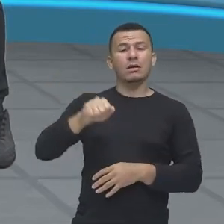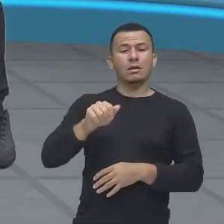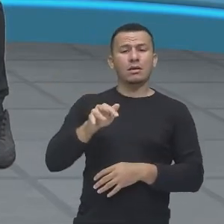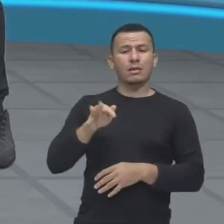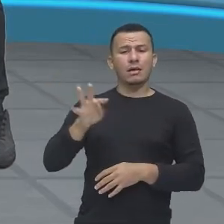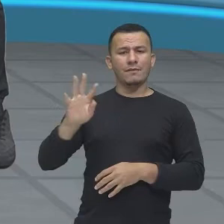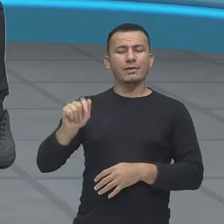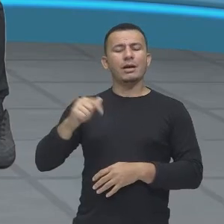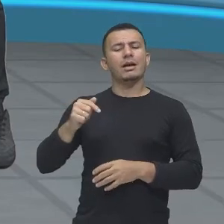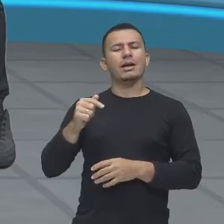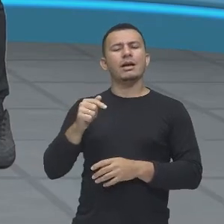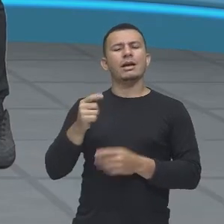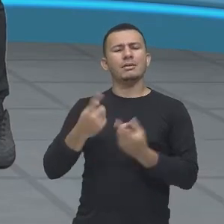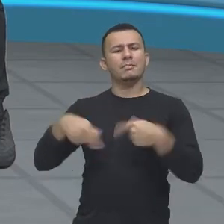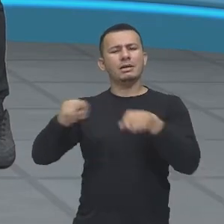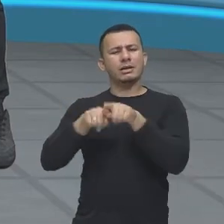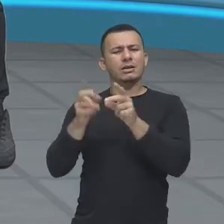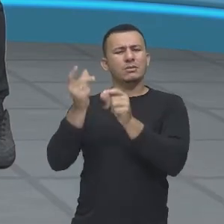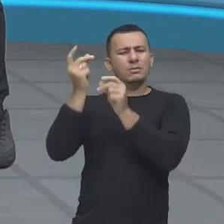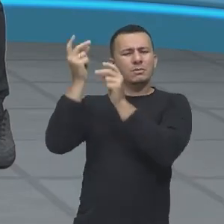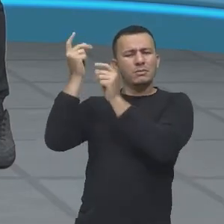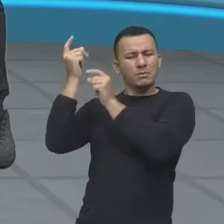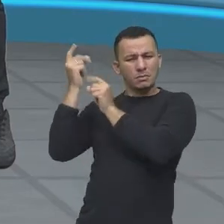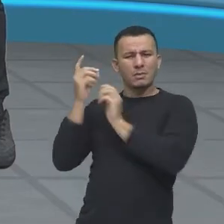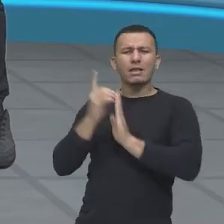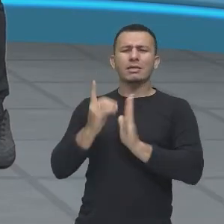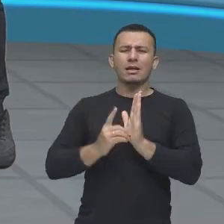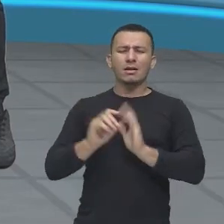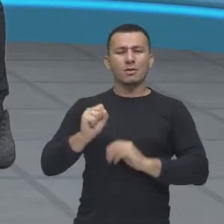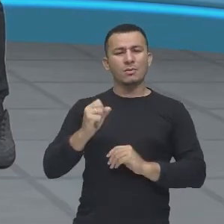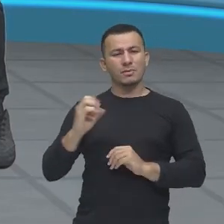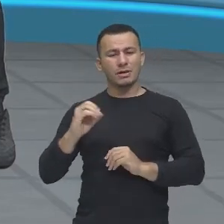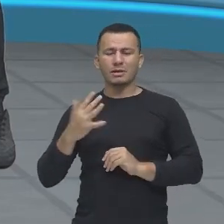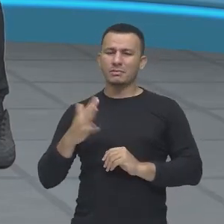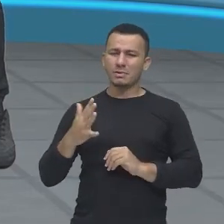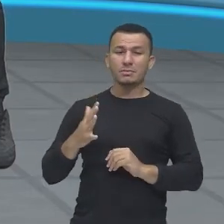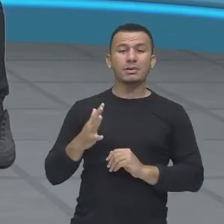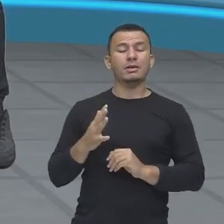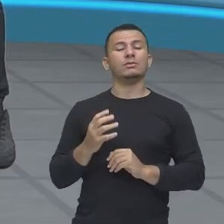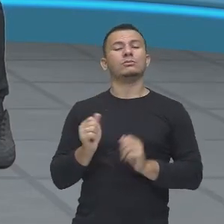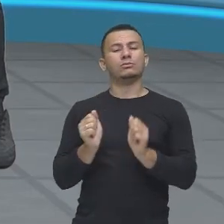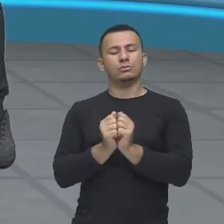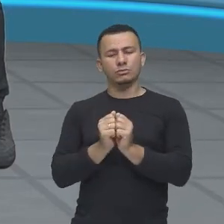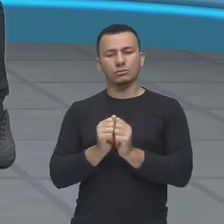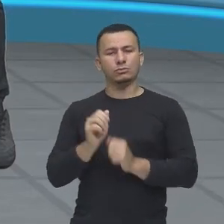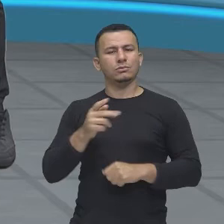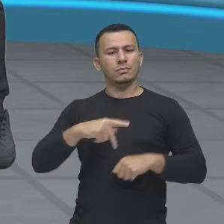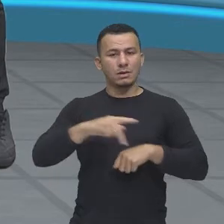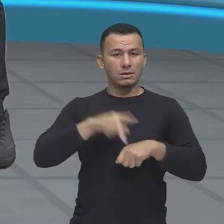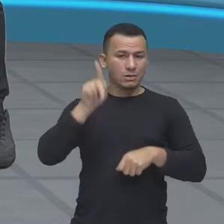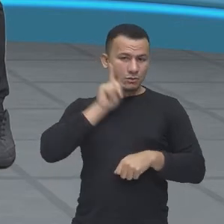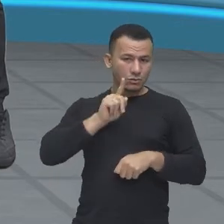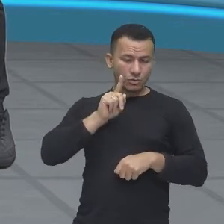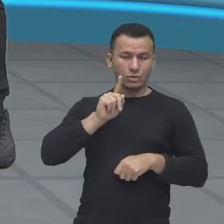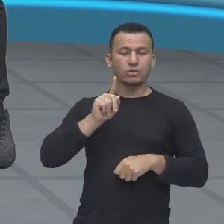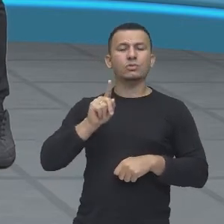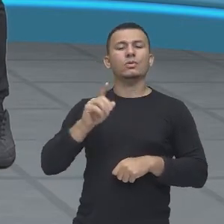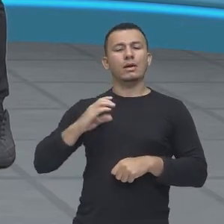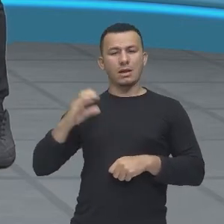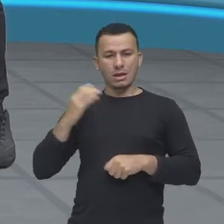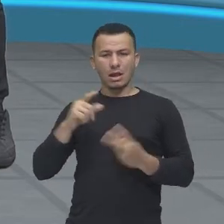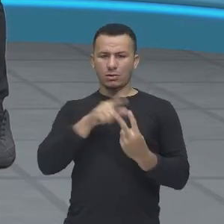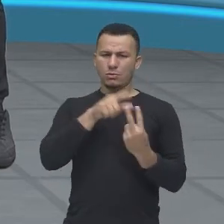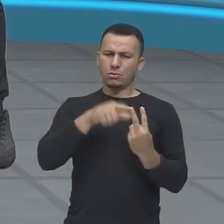de uma parceria antiga, da década de 80 aí, dos Estados Unidos com o Canadá. Antes era só os dois. Lá na